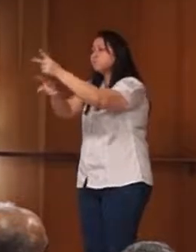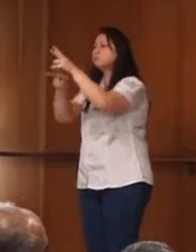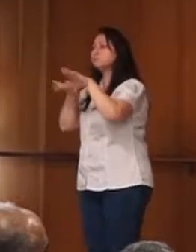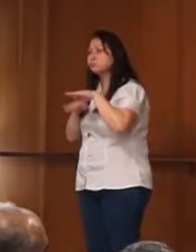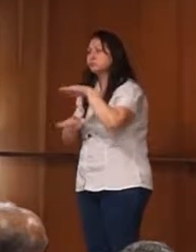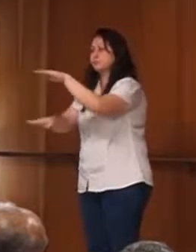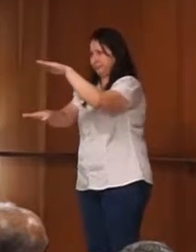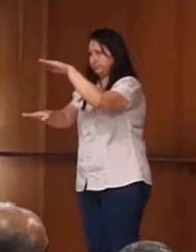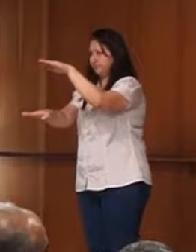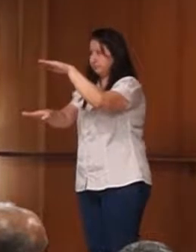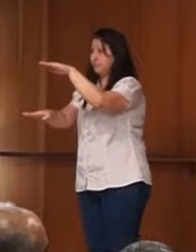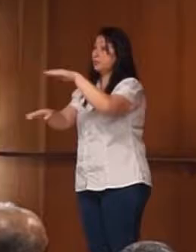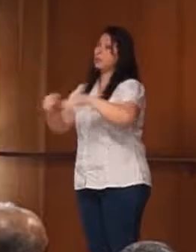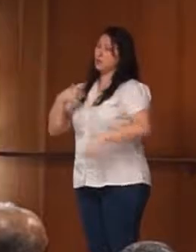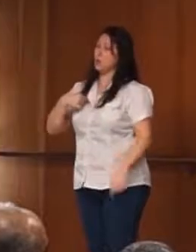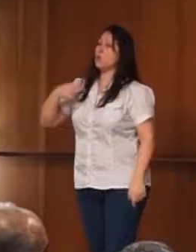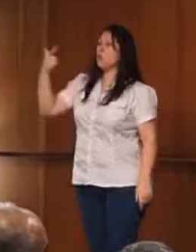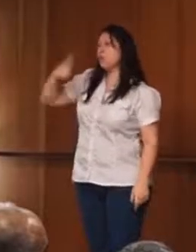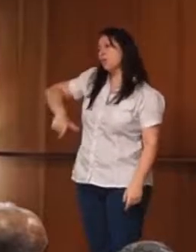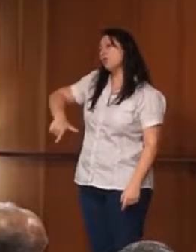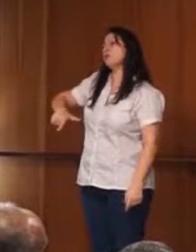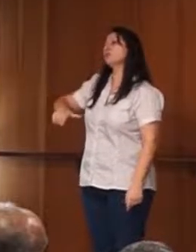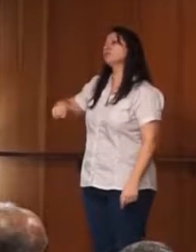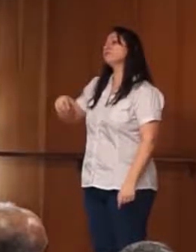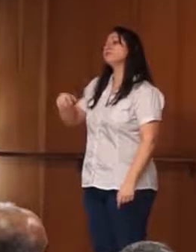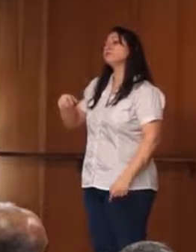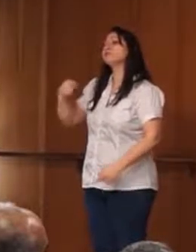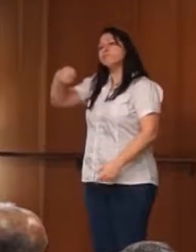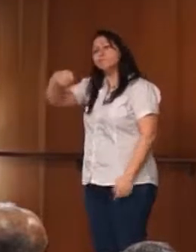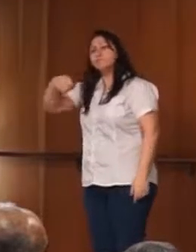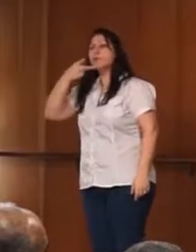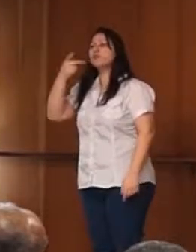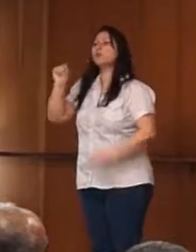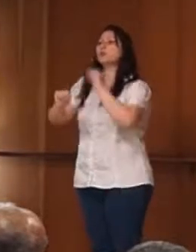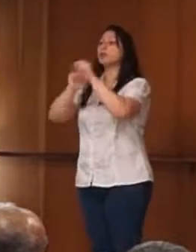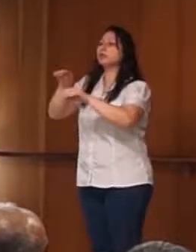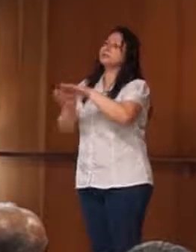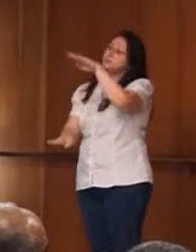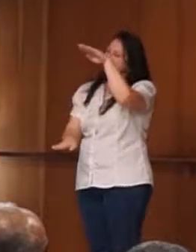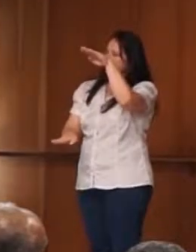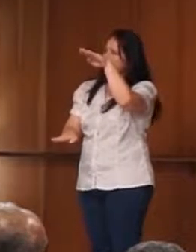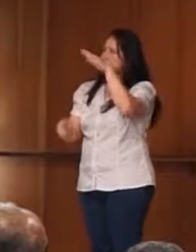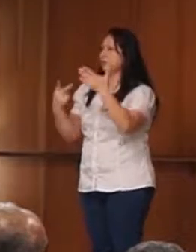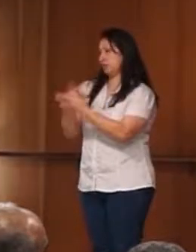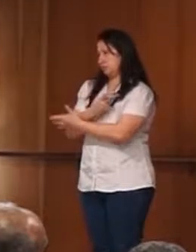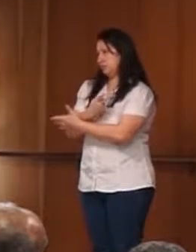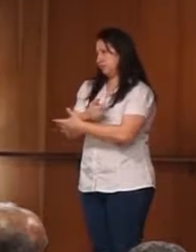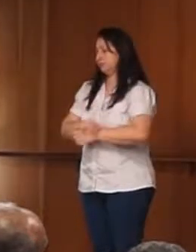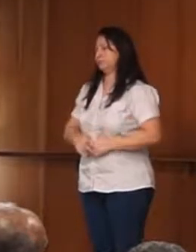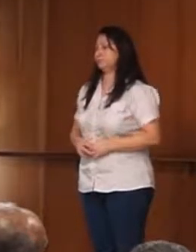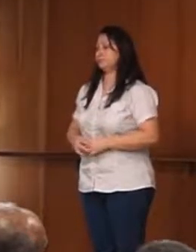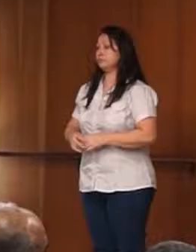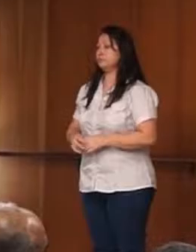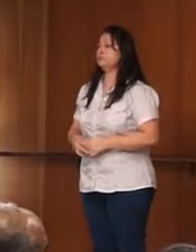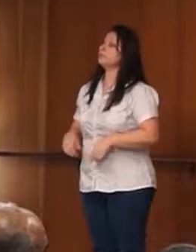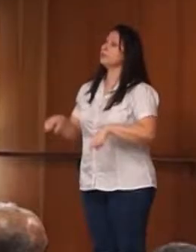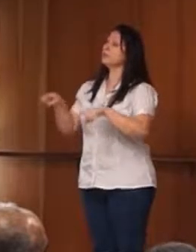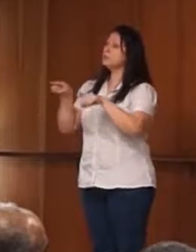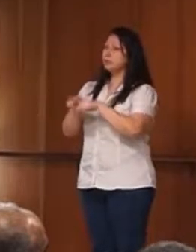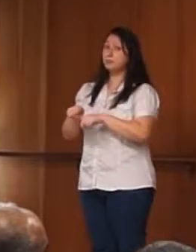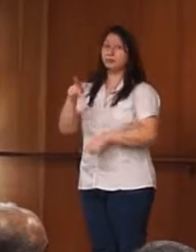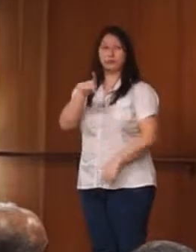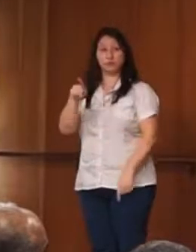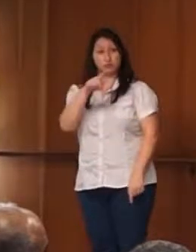eu continuo reafirmando a desigualdade, né? Eu apenas trato de minorá-la. E, como disse a professora Ana